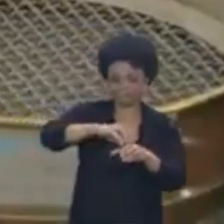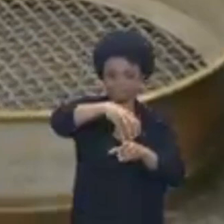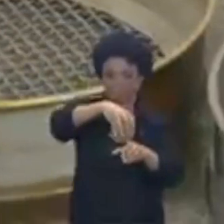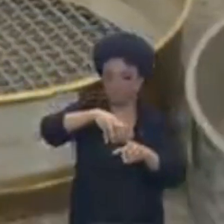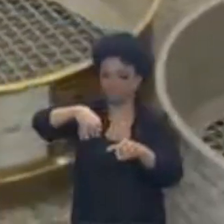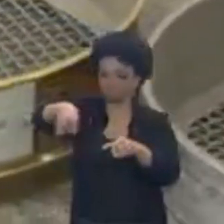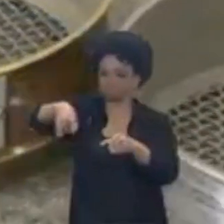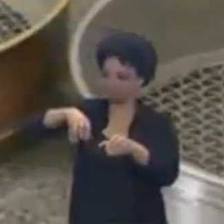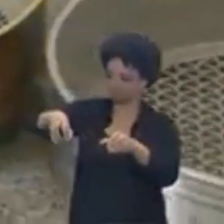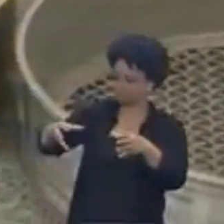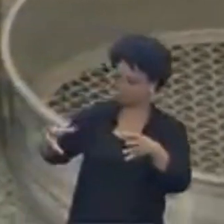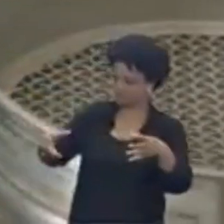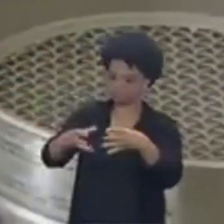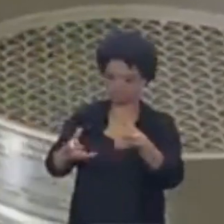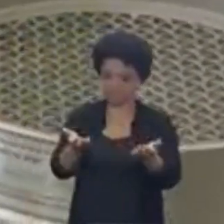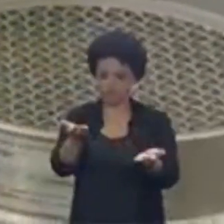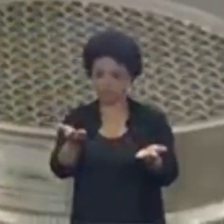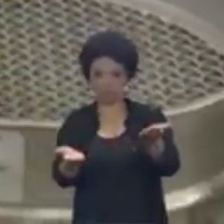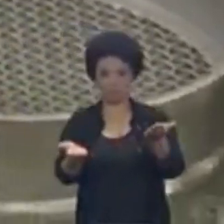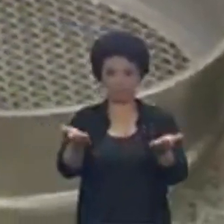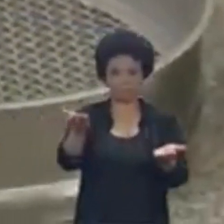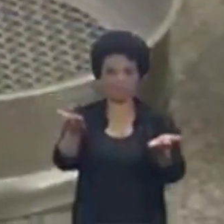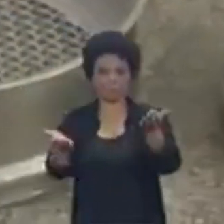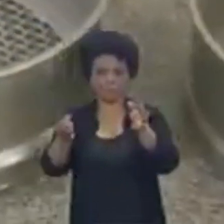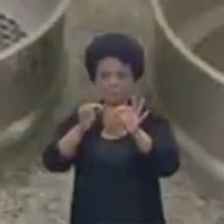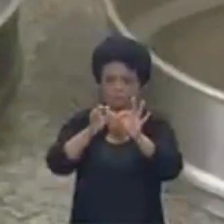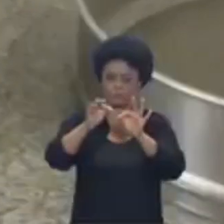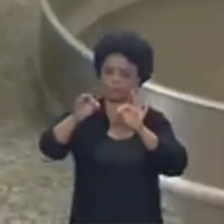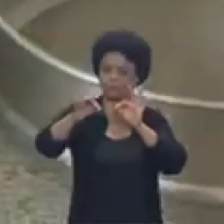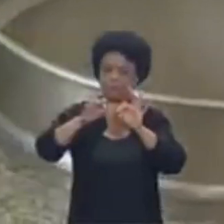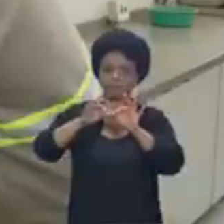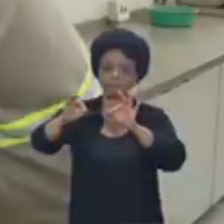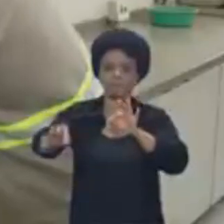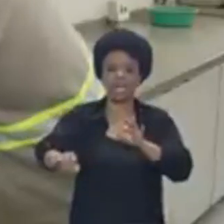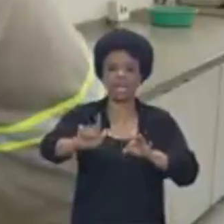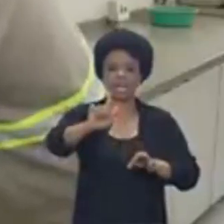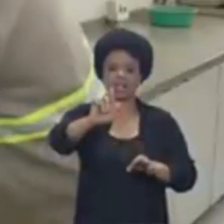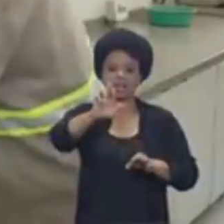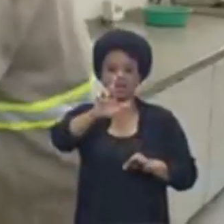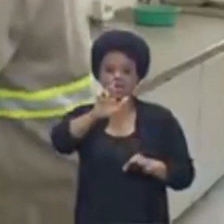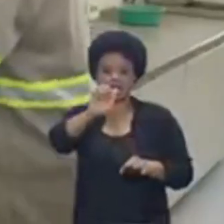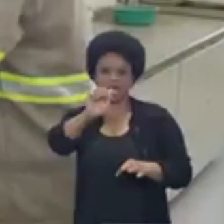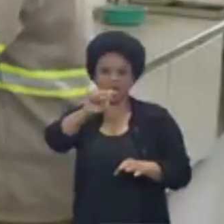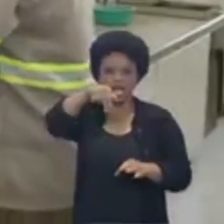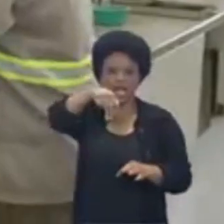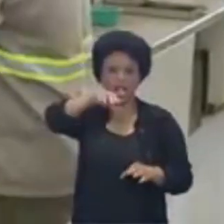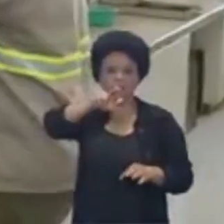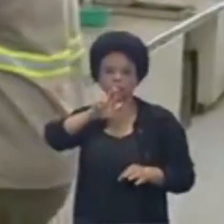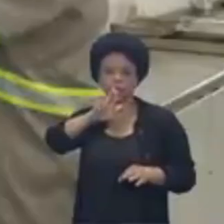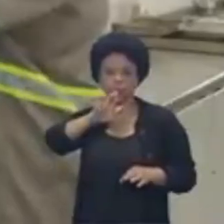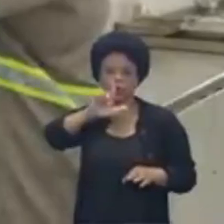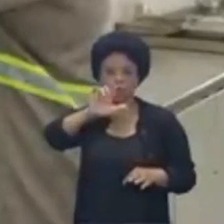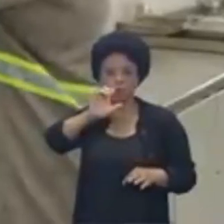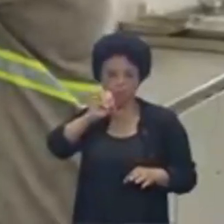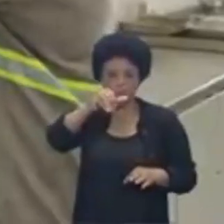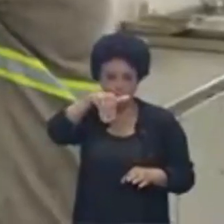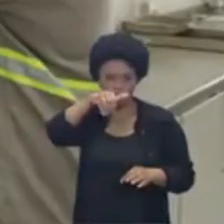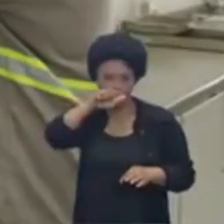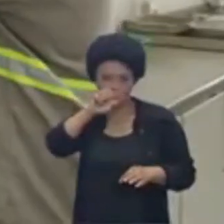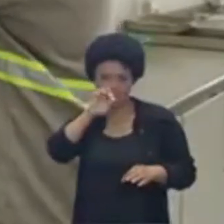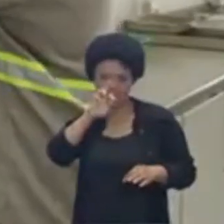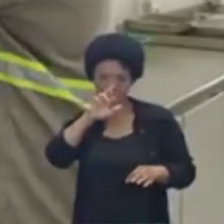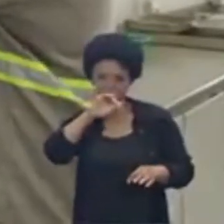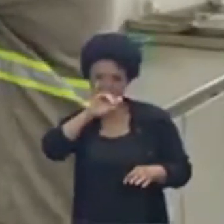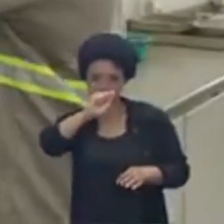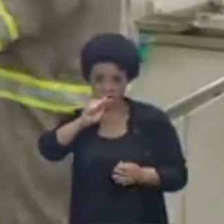dos grãos. Nesse ensaio, os materiais são colocados em diferentes peneiras para definir o tamanho dos agregados e o